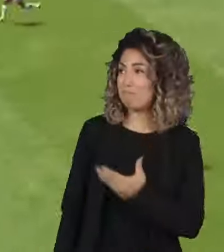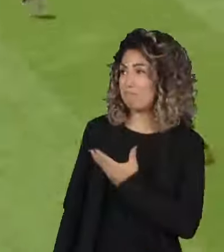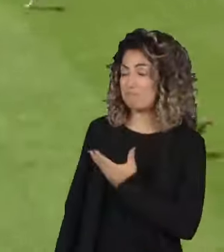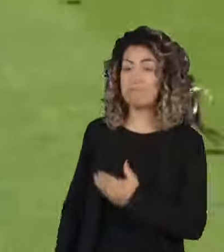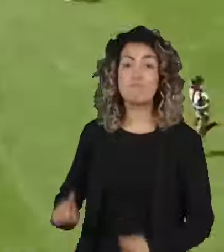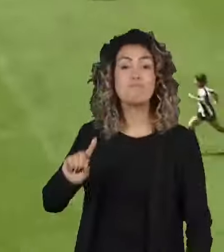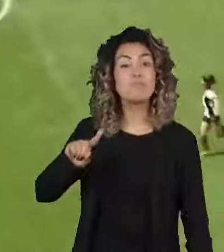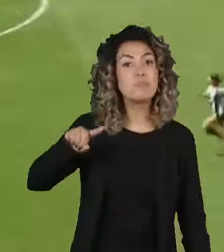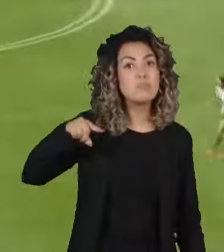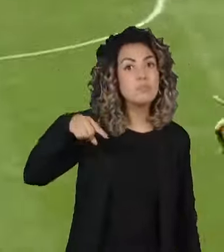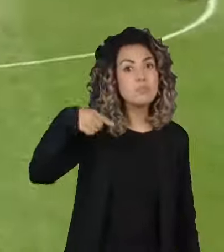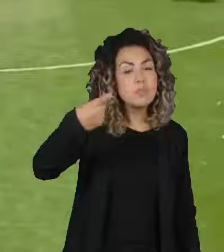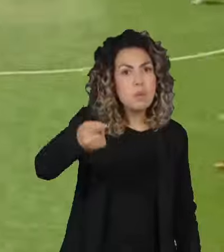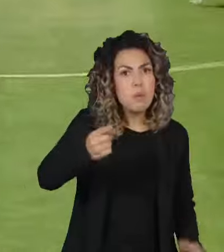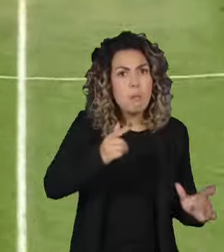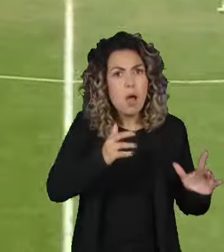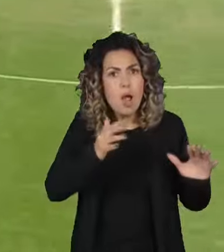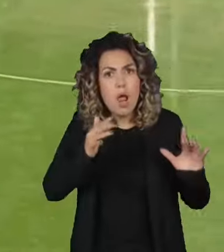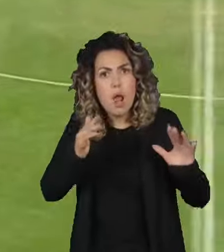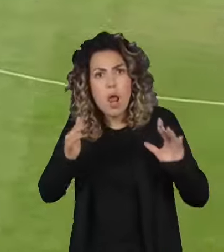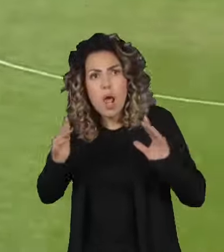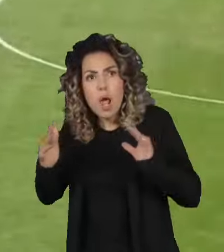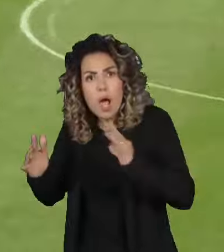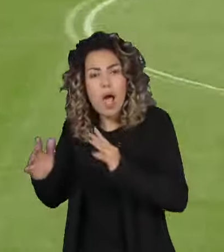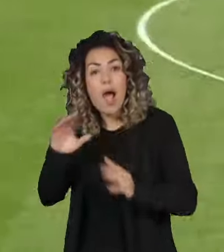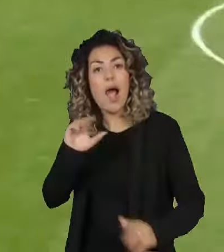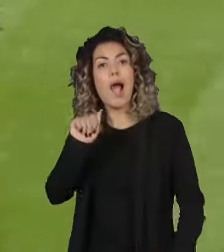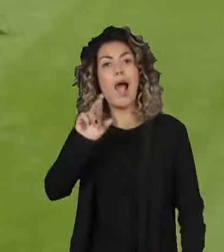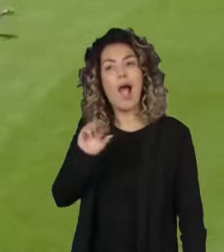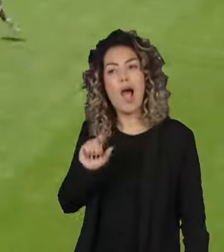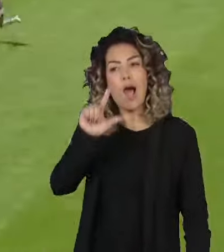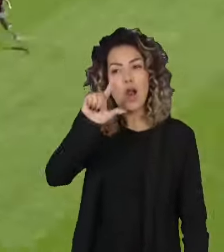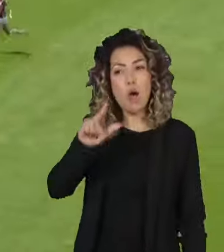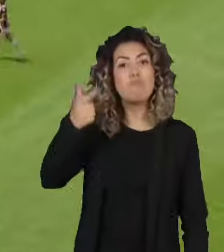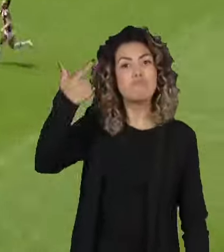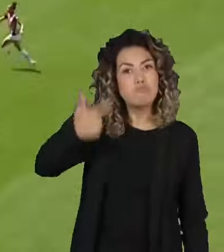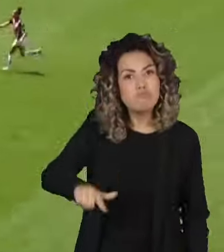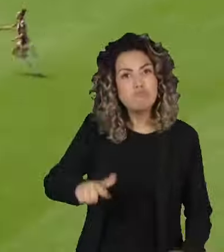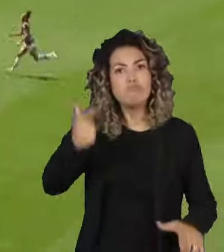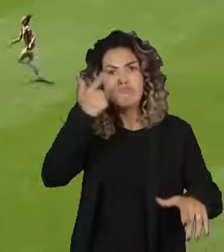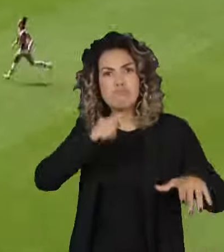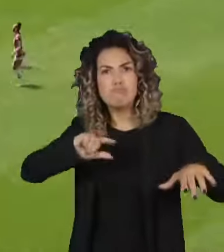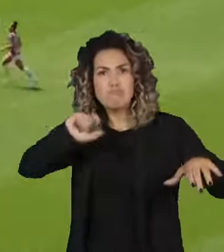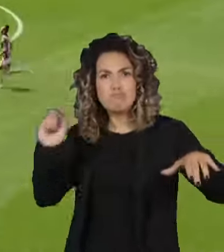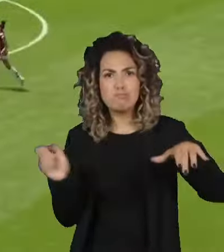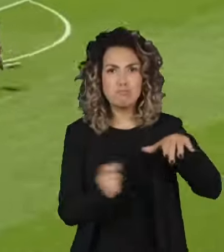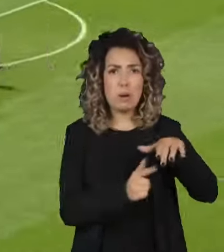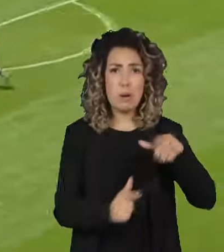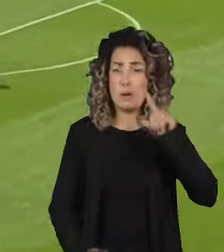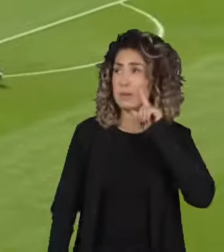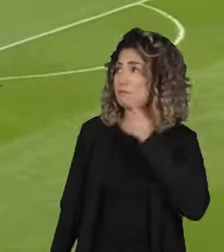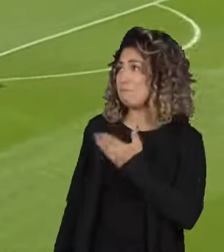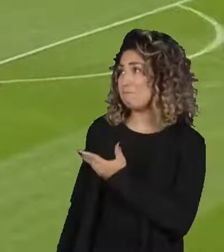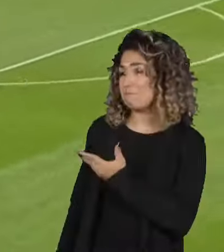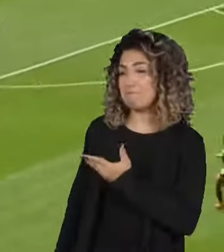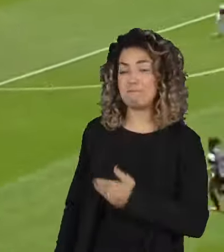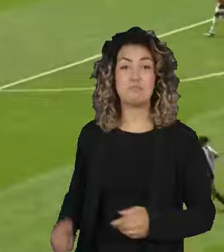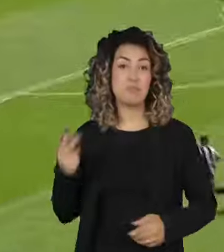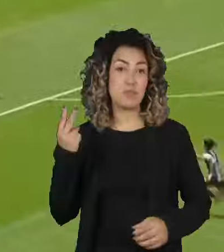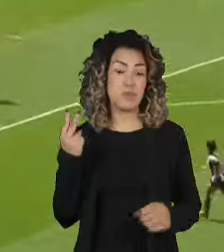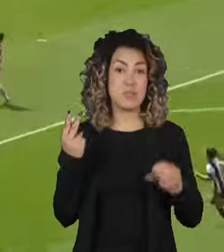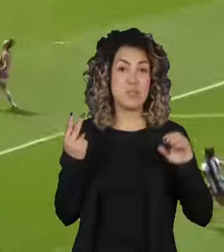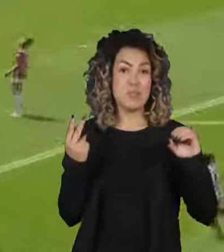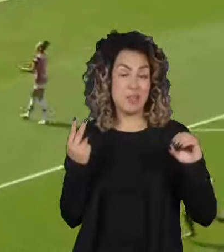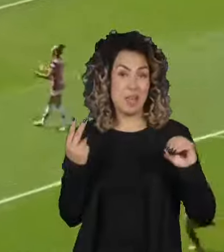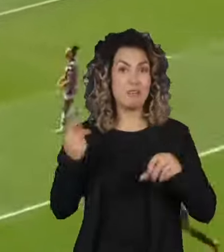E no final da partida, Carol Nogueira aproveitou o contra-ataque e ampliou. 2 a 0 e o